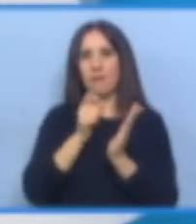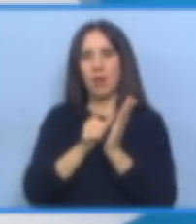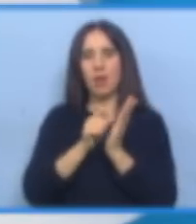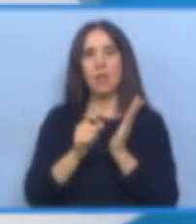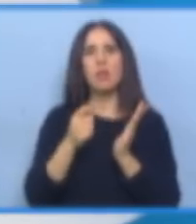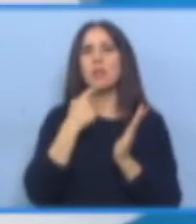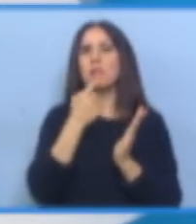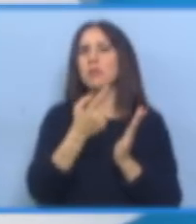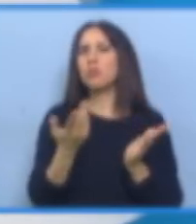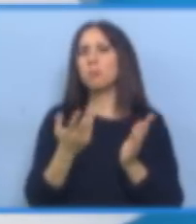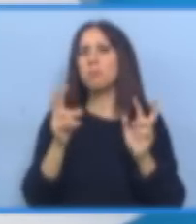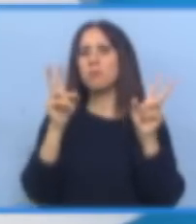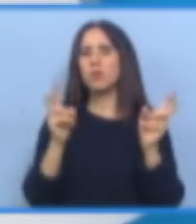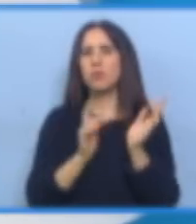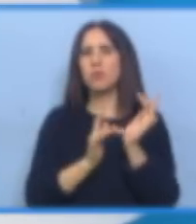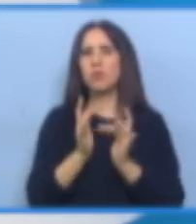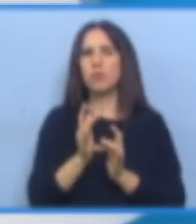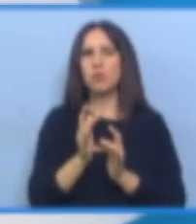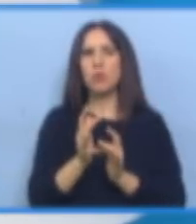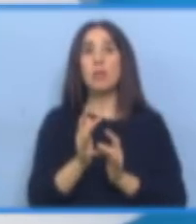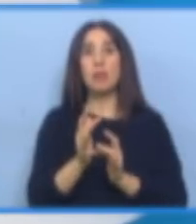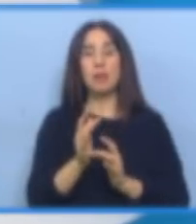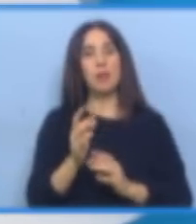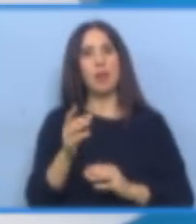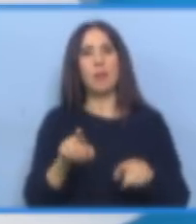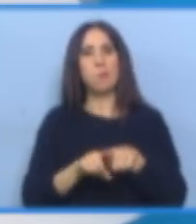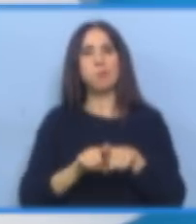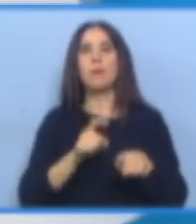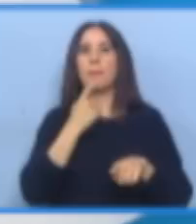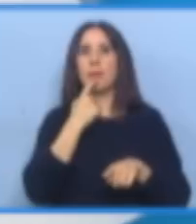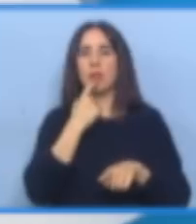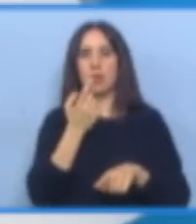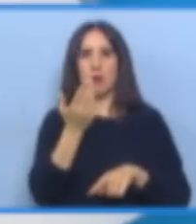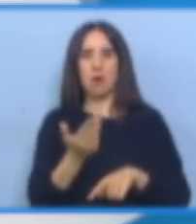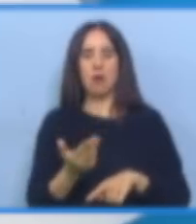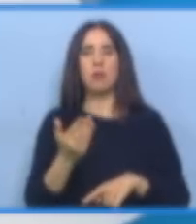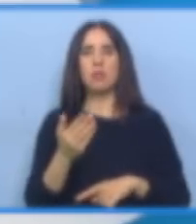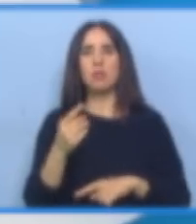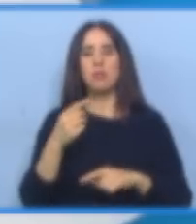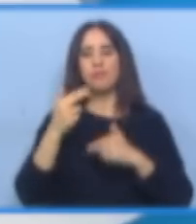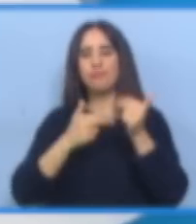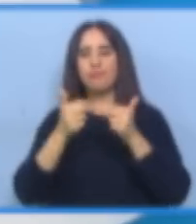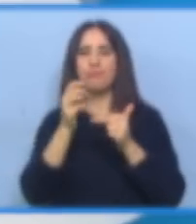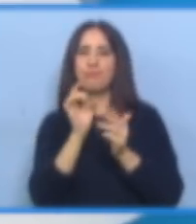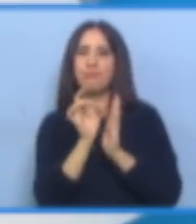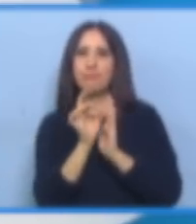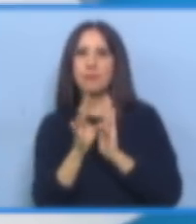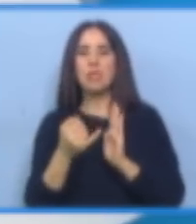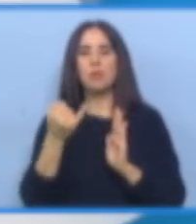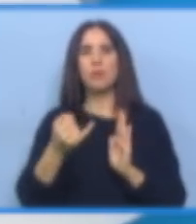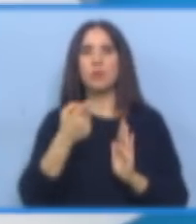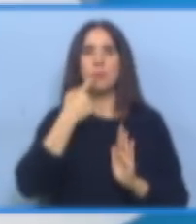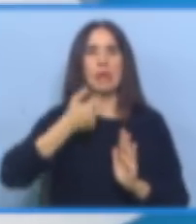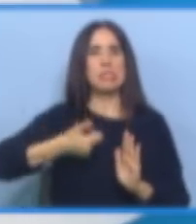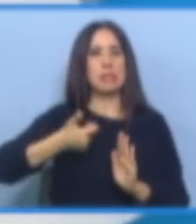que é que nos diz sobre Jesus, que é a pedra que os construtores rejeitaram e que depois se tornou pedra angular? Isto é